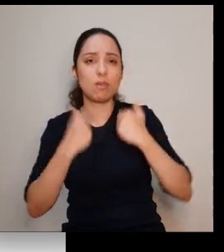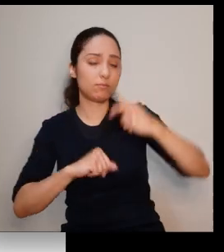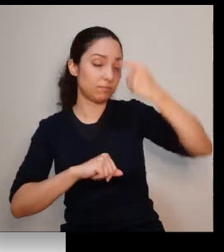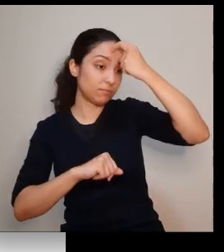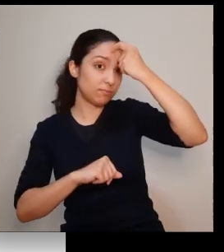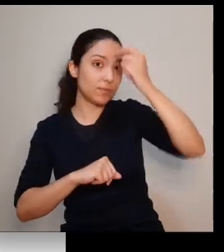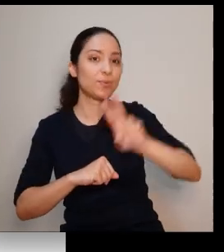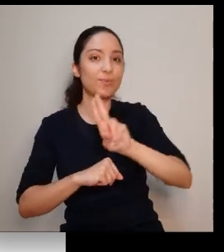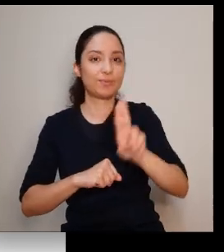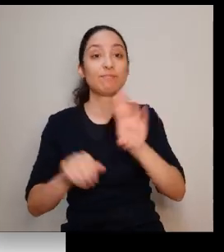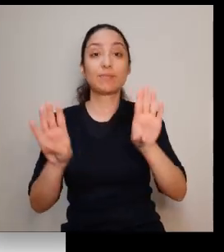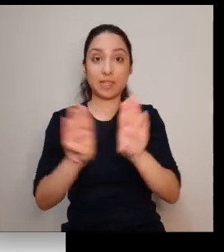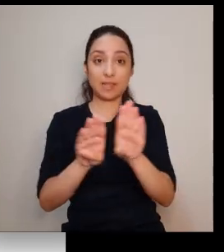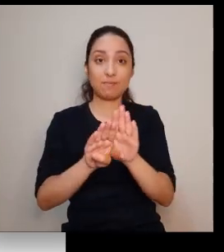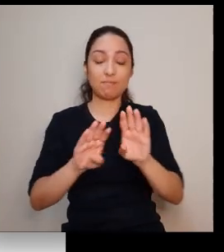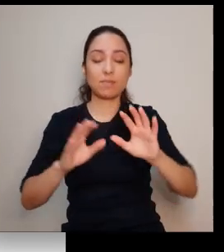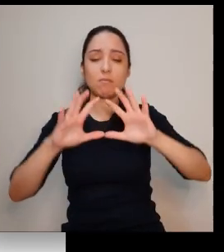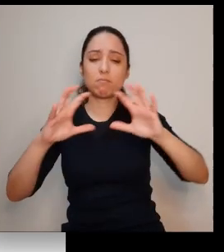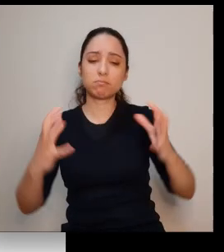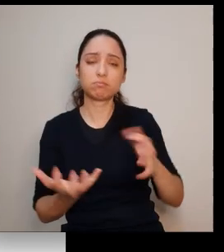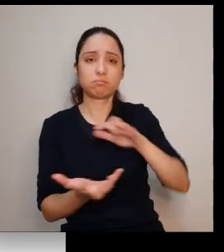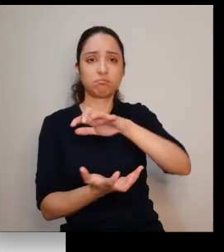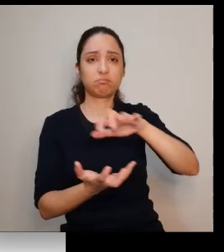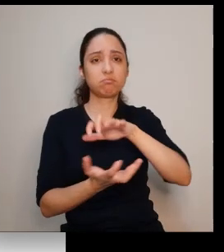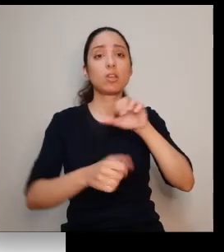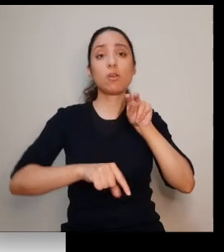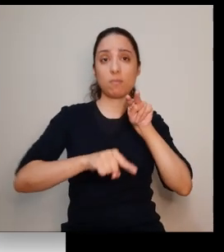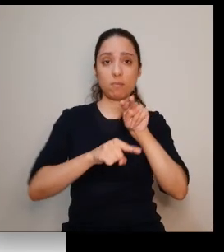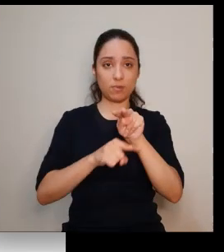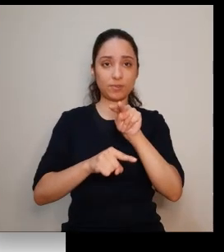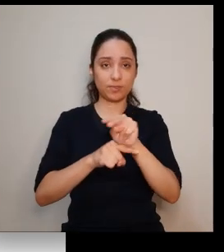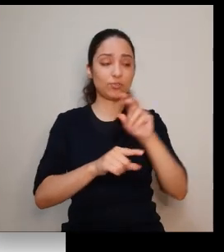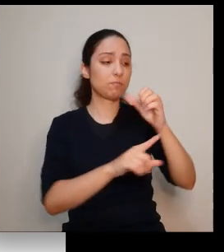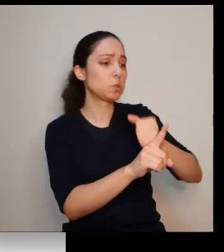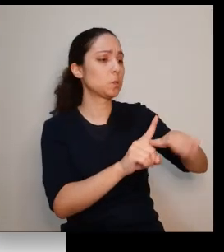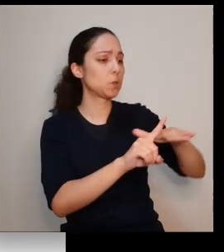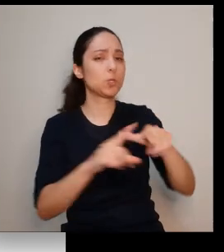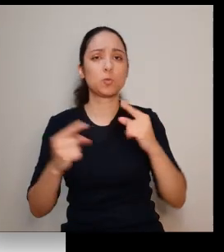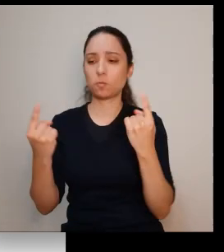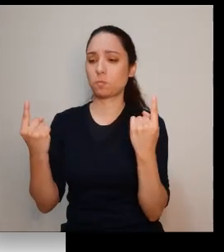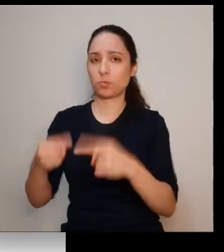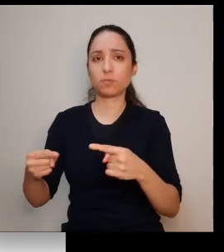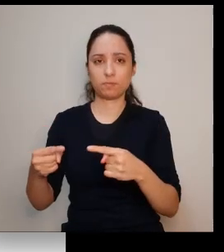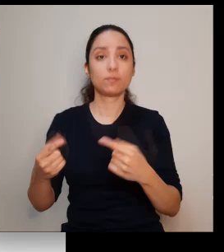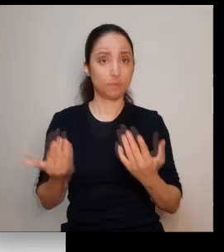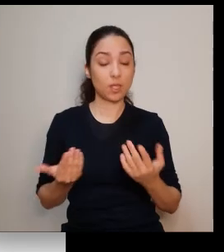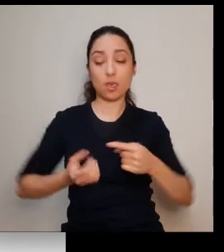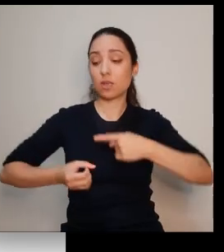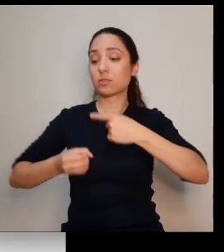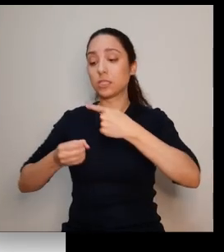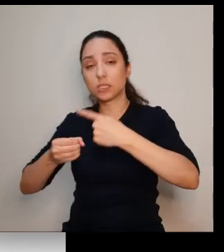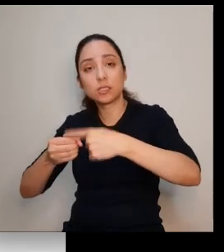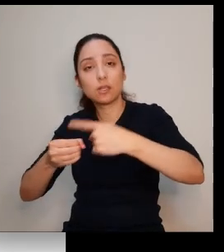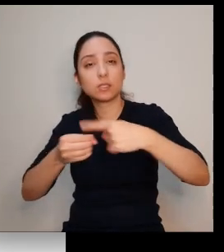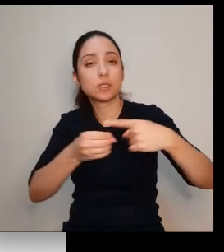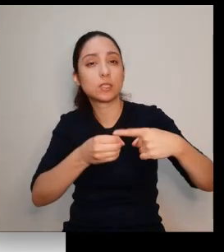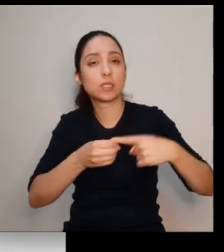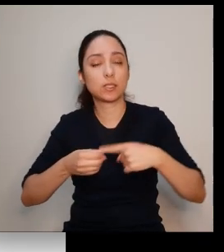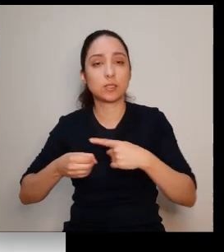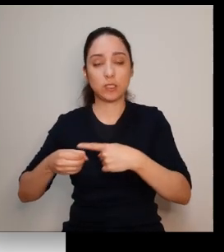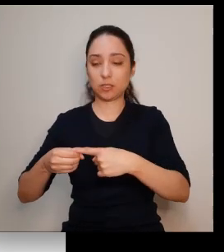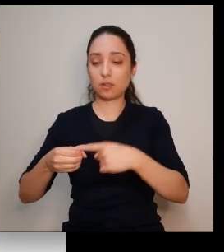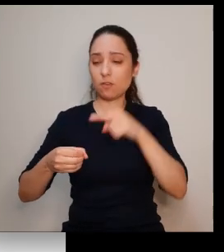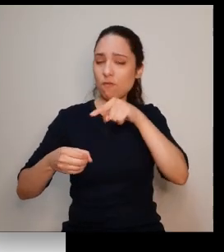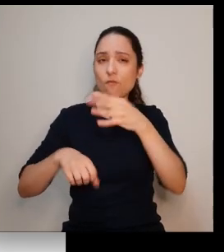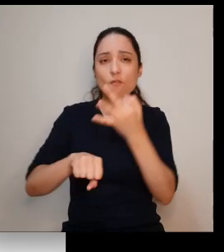e também protegendo os ecossistemas, é o grande desafio que nós temos a enfrentar como sociedade humana. Dentre os caminhos para se